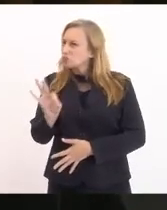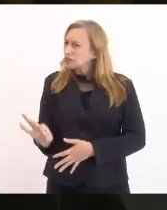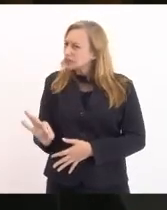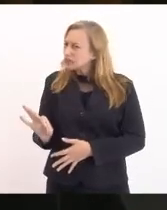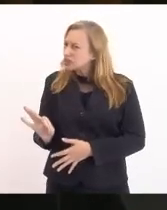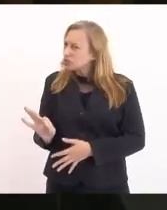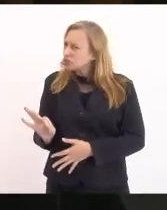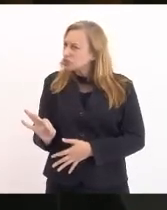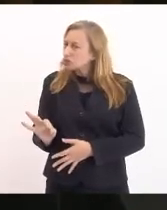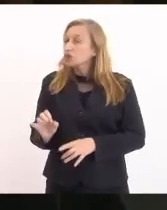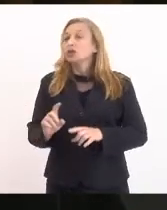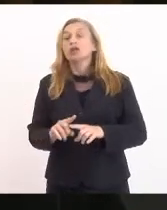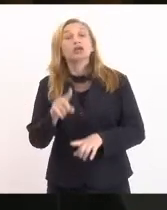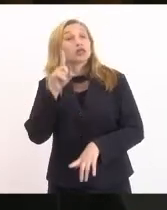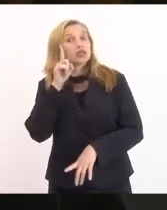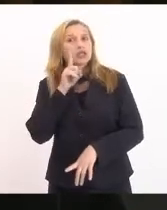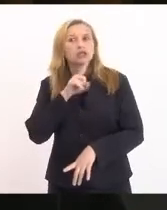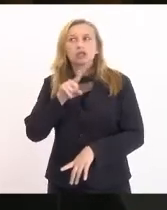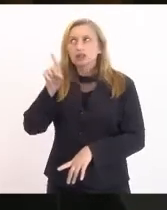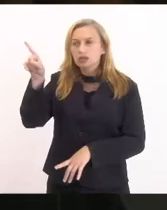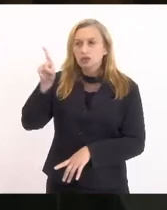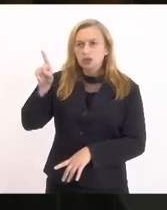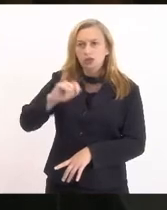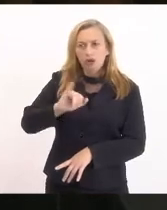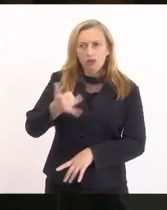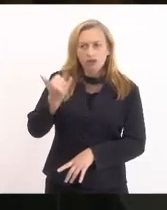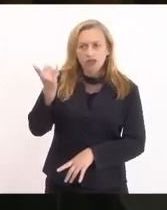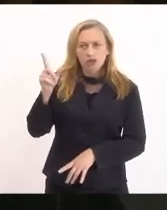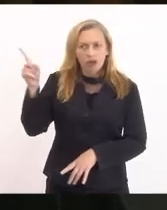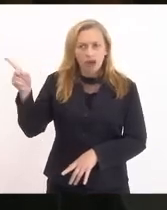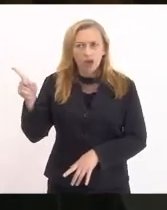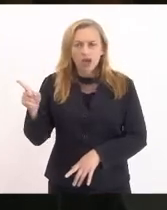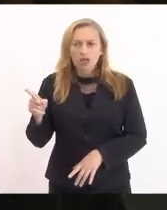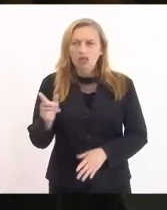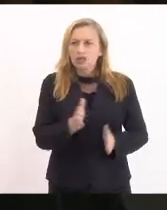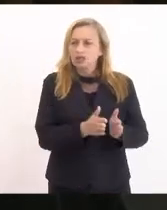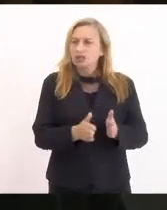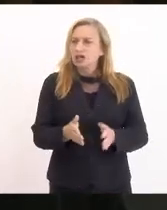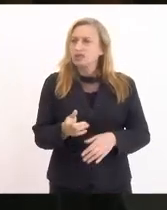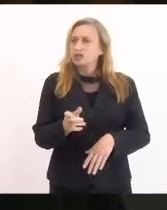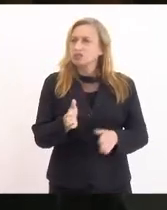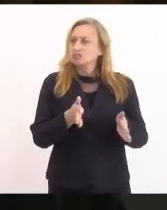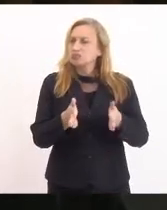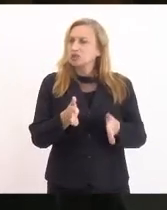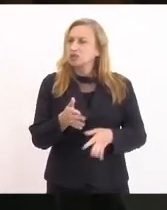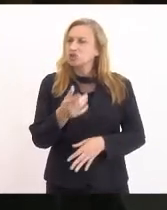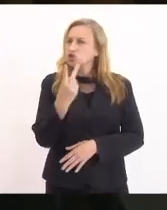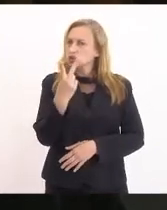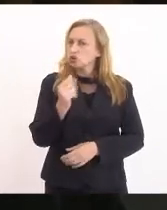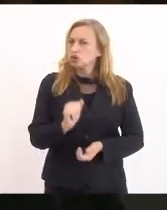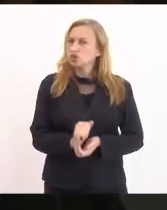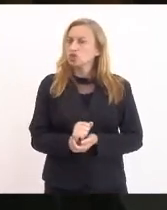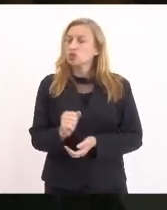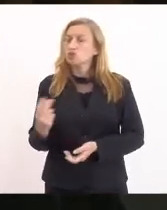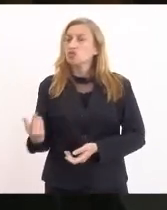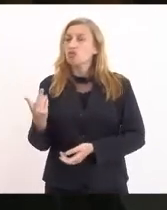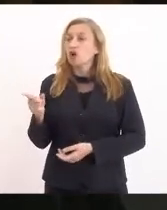E a inflação nos Estados Unidos estava na ordem de 2%. Com este